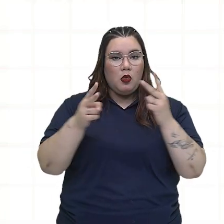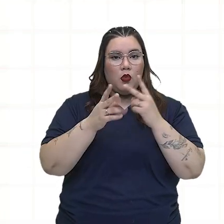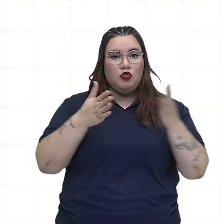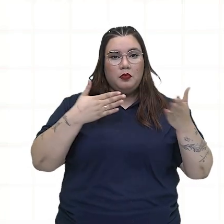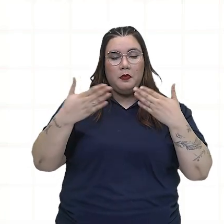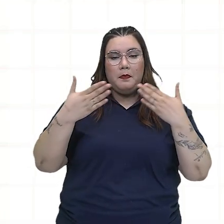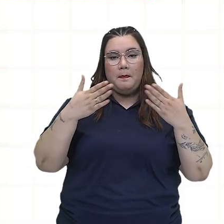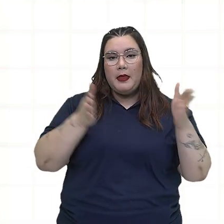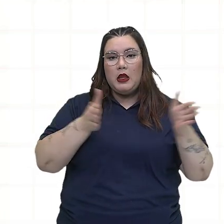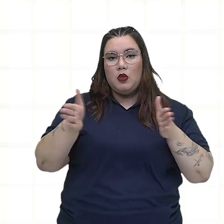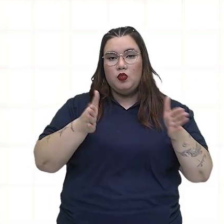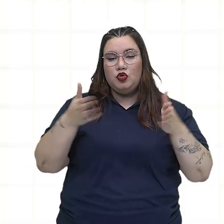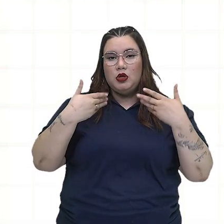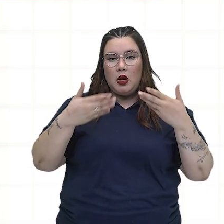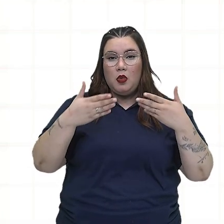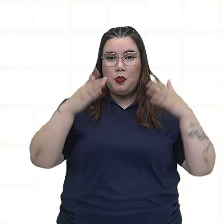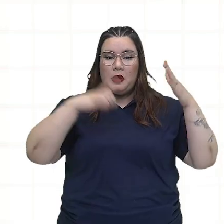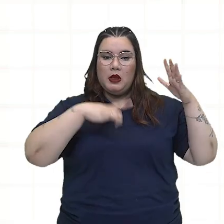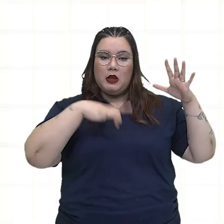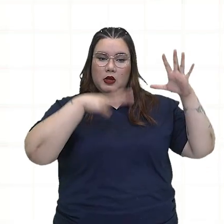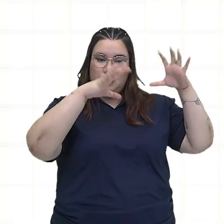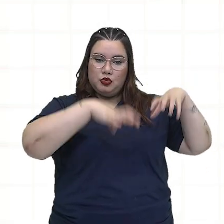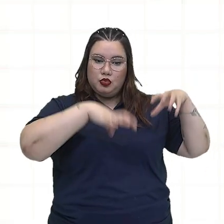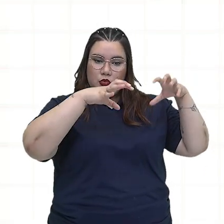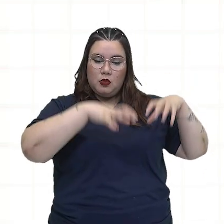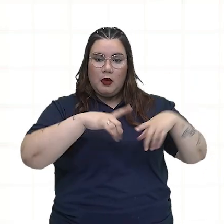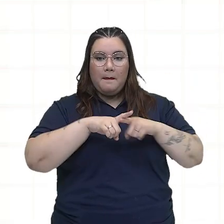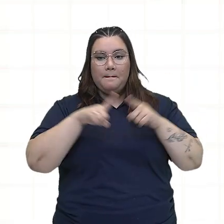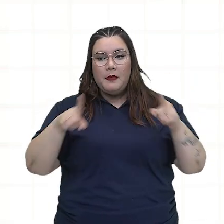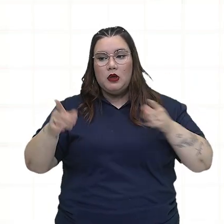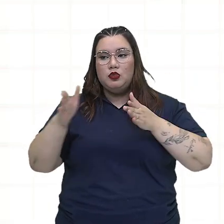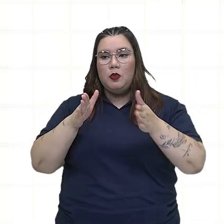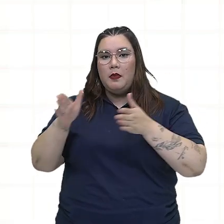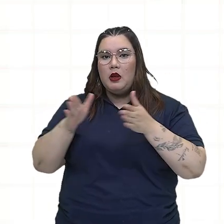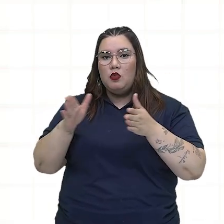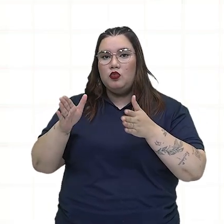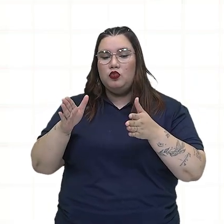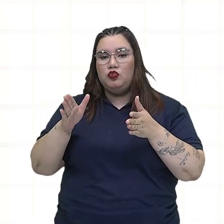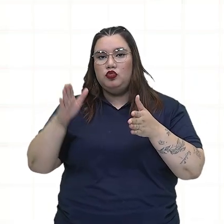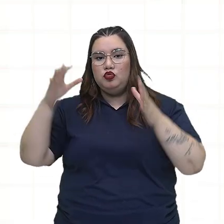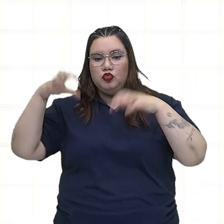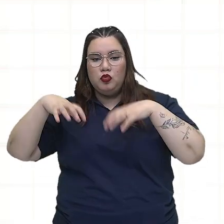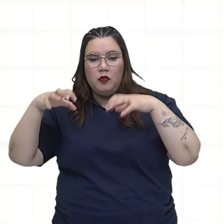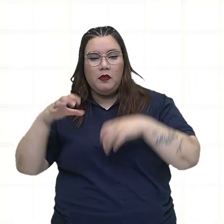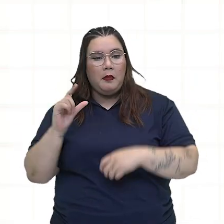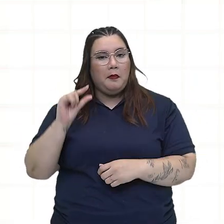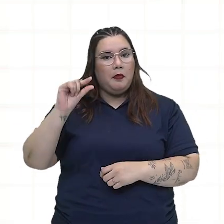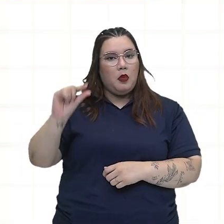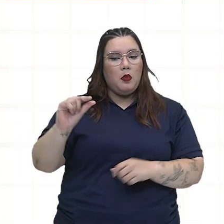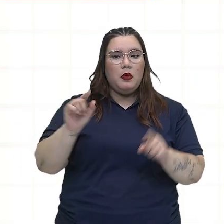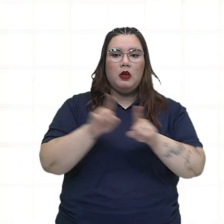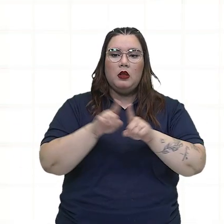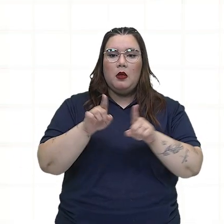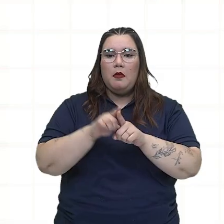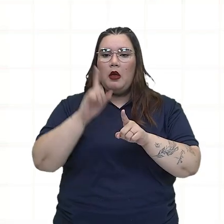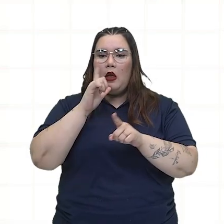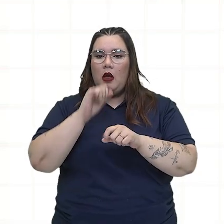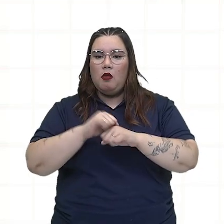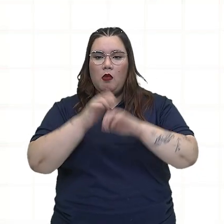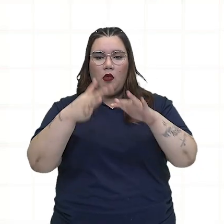verões que são chuvosos e no inverno ocorre pouca chuva e eventos